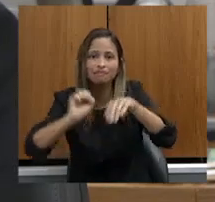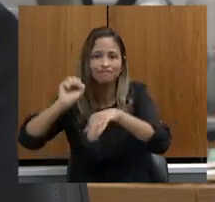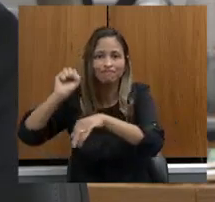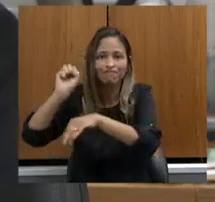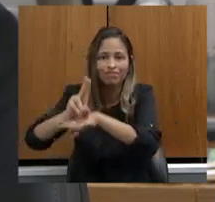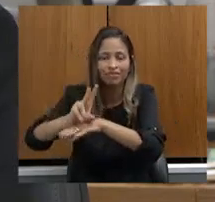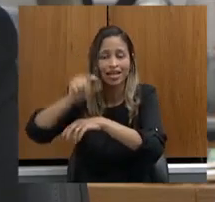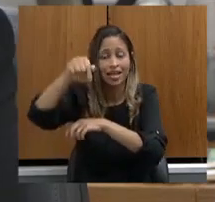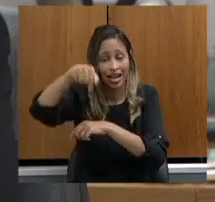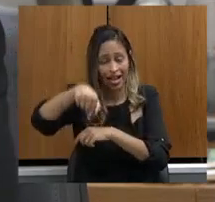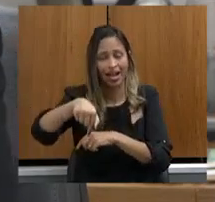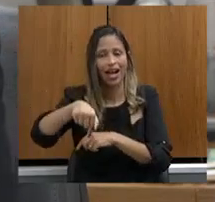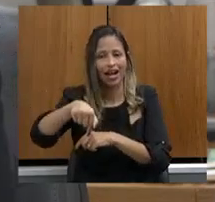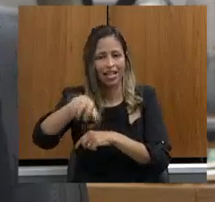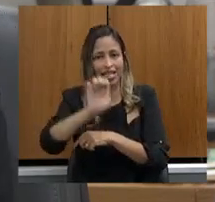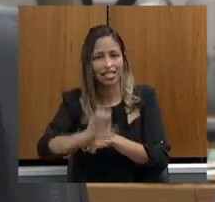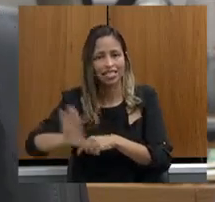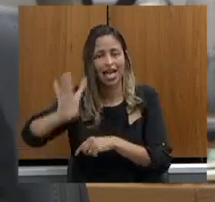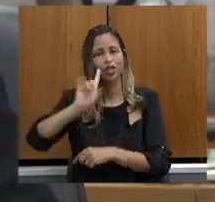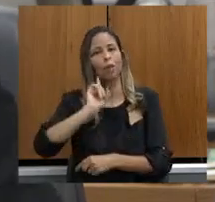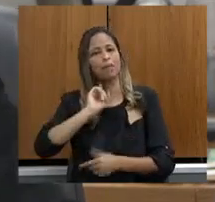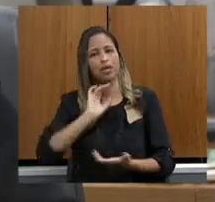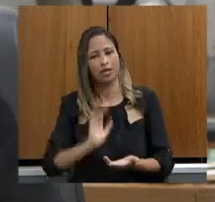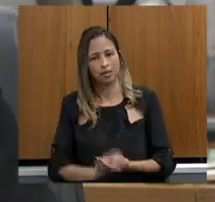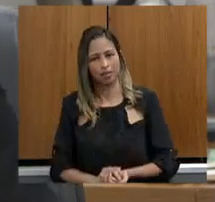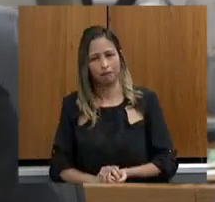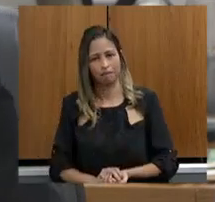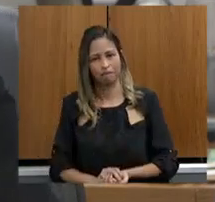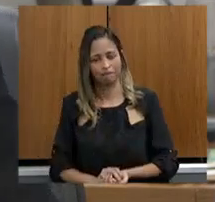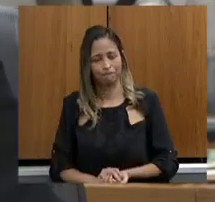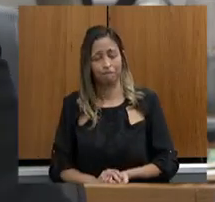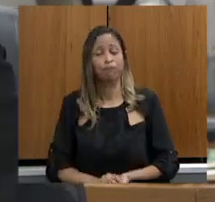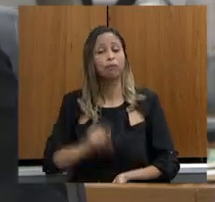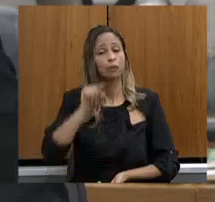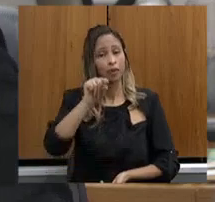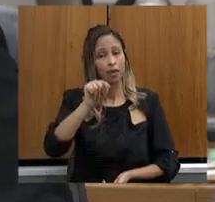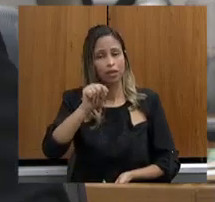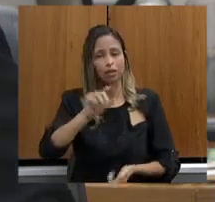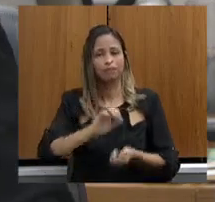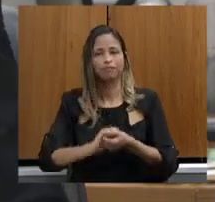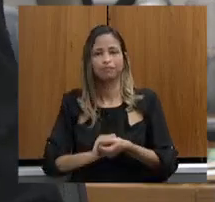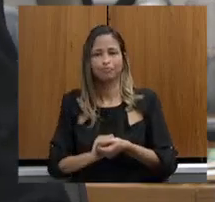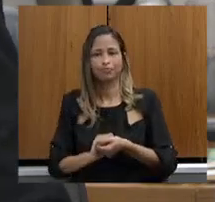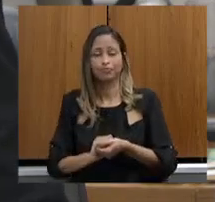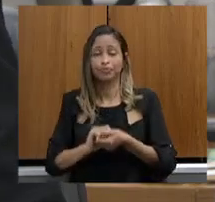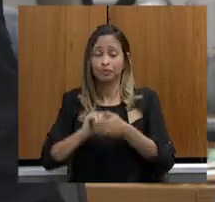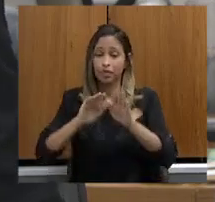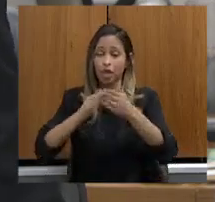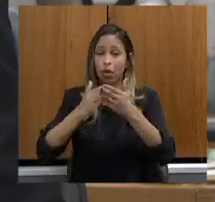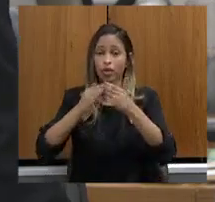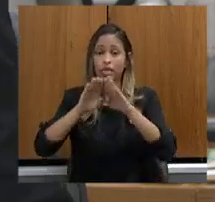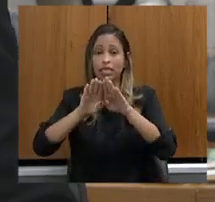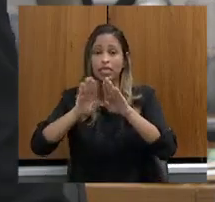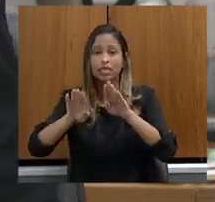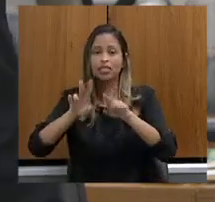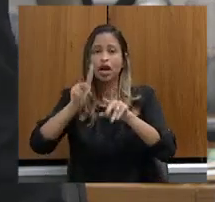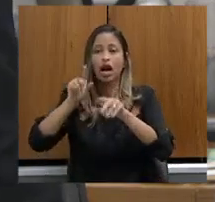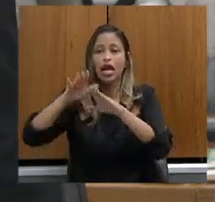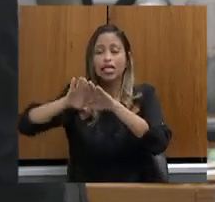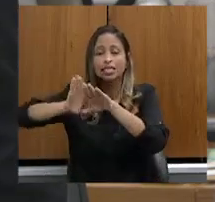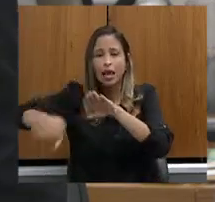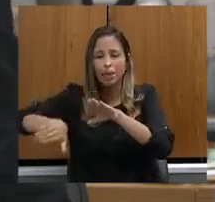aqui no estado de Minas Gerais enfim eu acho que era isso eu quis separar em termos de equipe fiscal